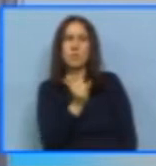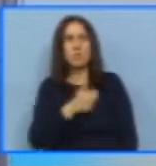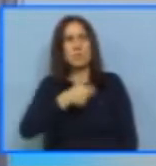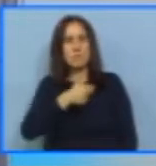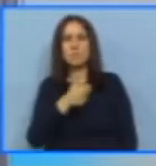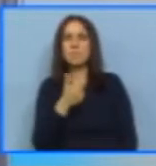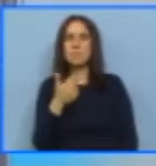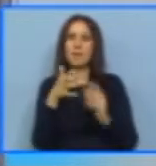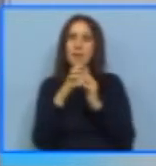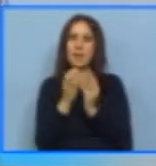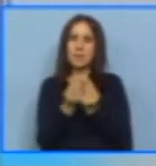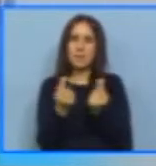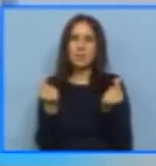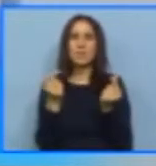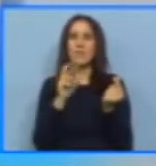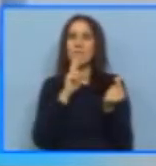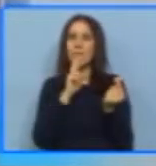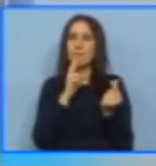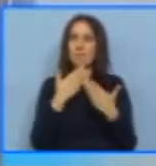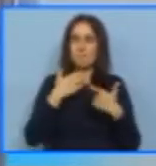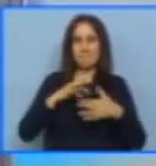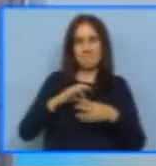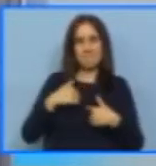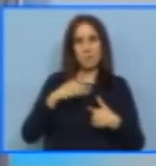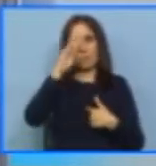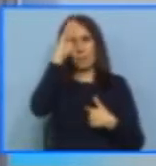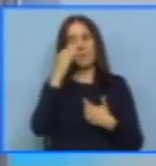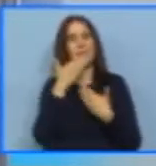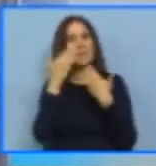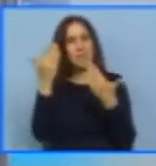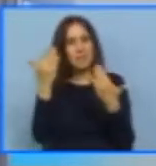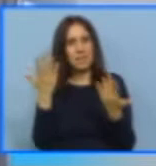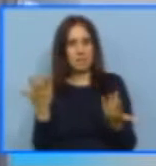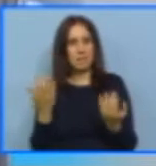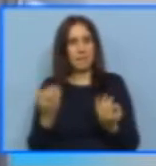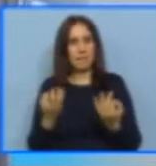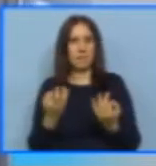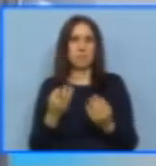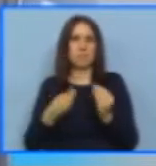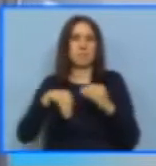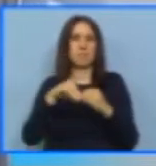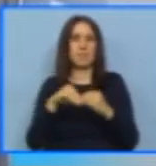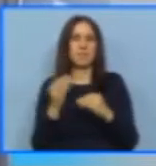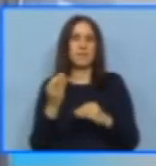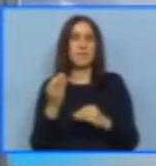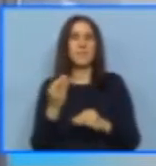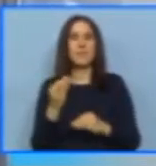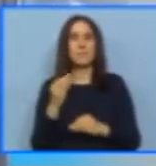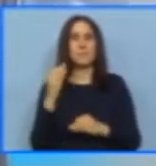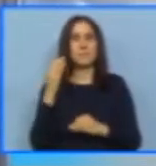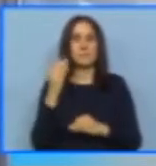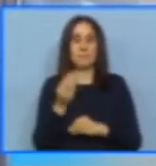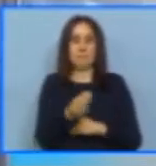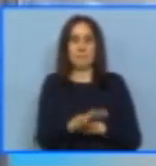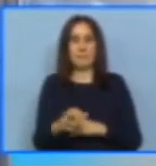orações que brotam de Fátima pelo Papa, portanto são ingredientes, para além, claro, da canonização dos pastorinhos. Isso claro.